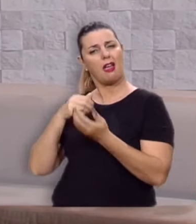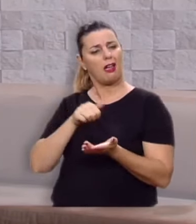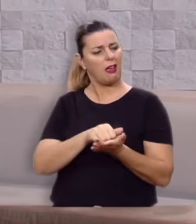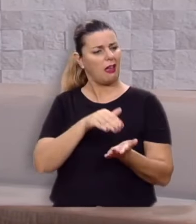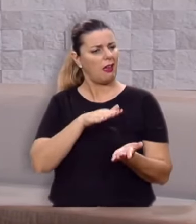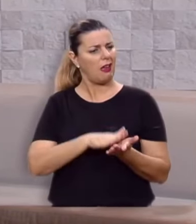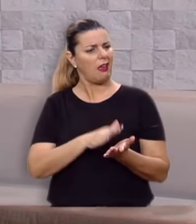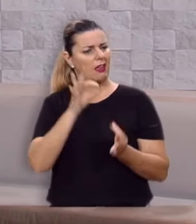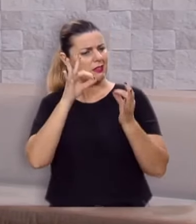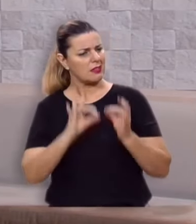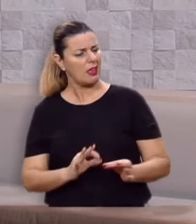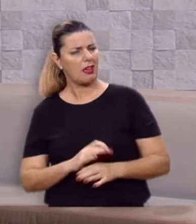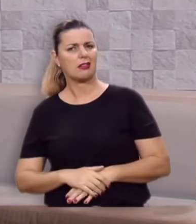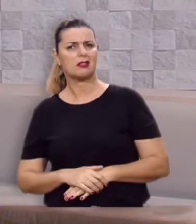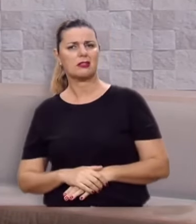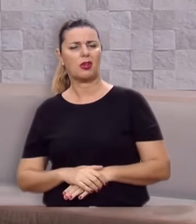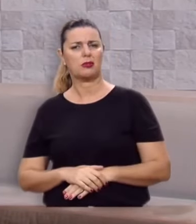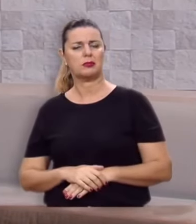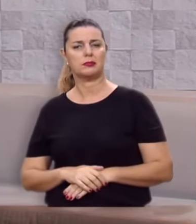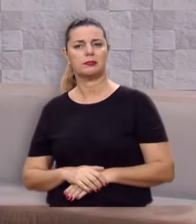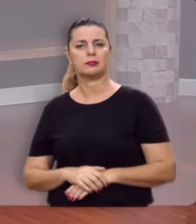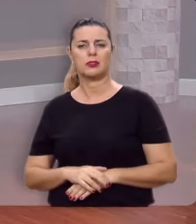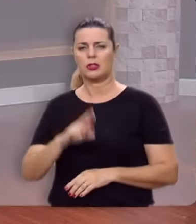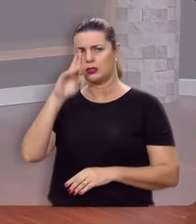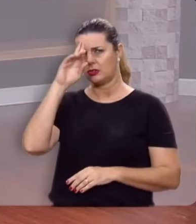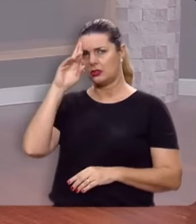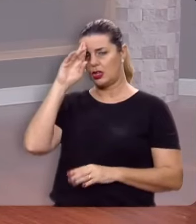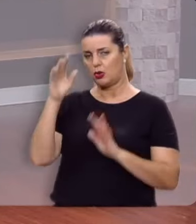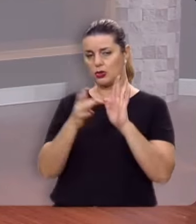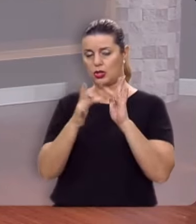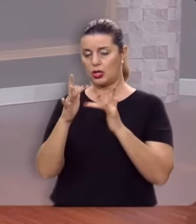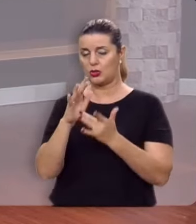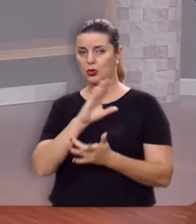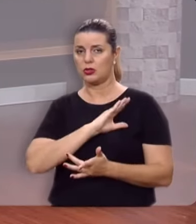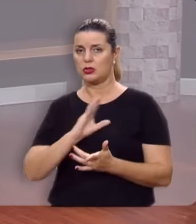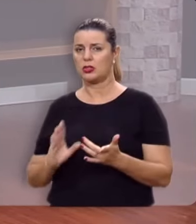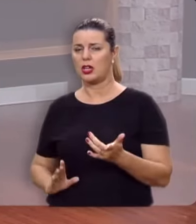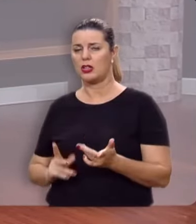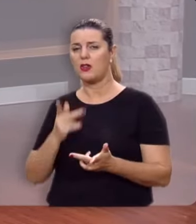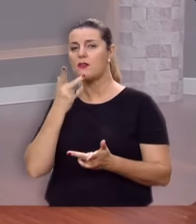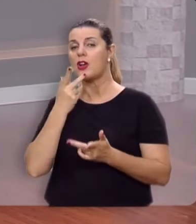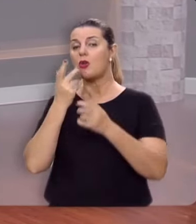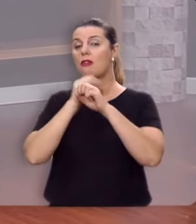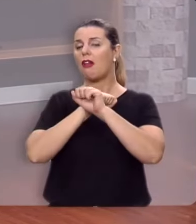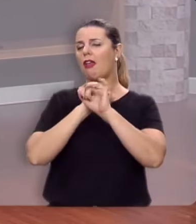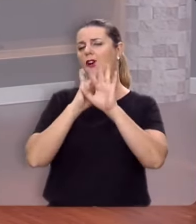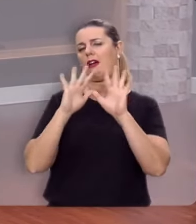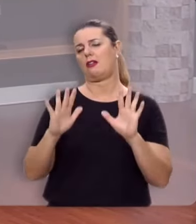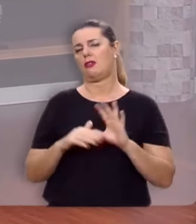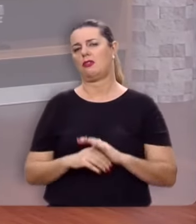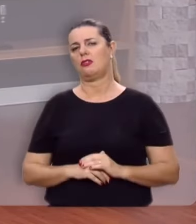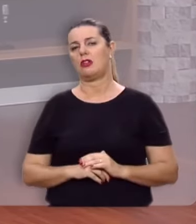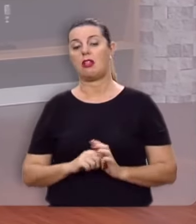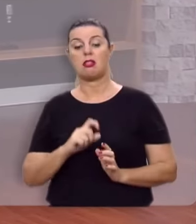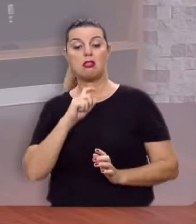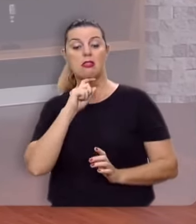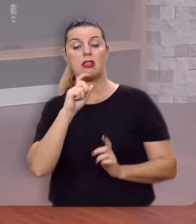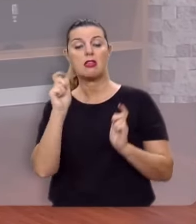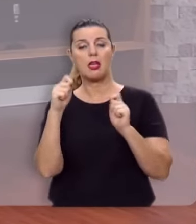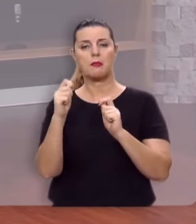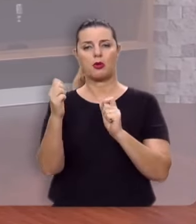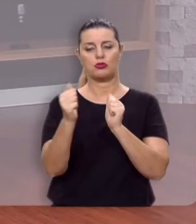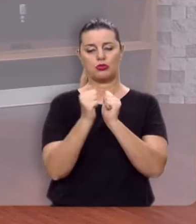assegura esta certeza. O Senhor Jesus Cristo foi meridianamente claro quando disse: ninguém